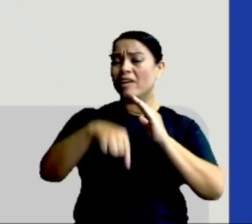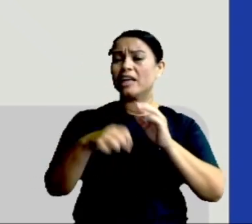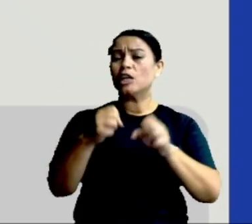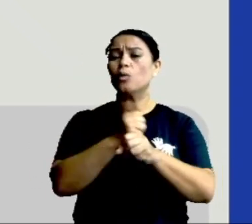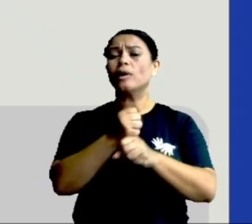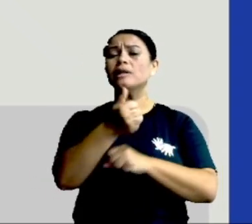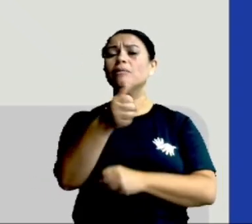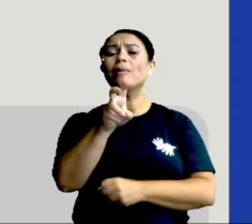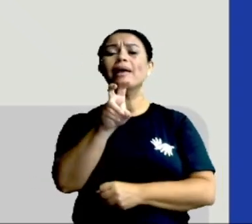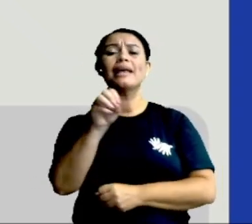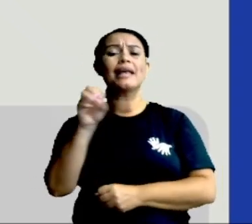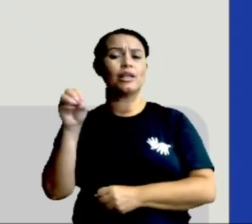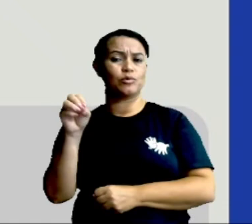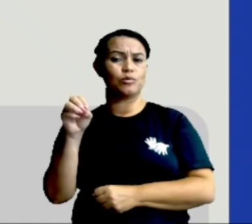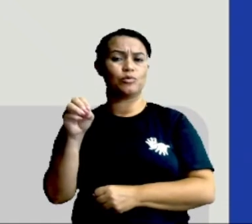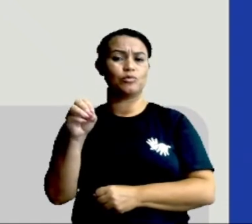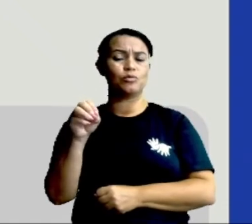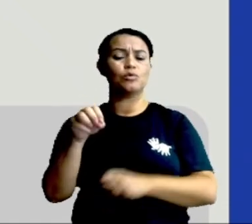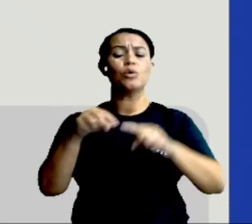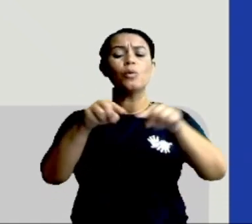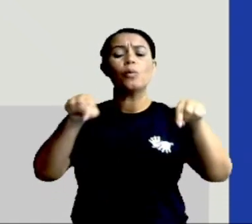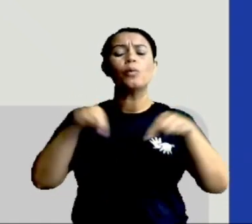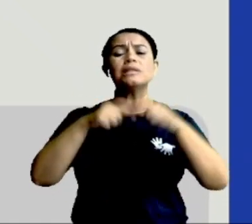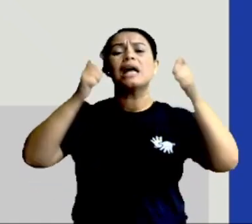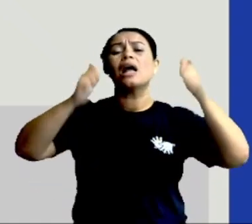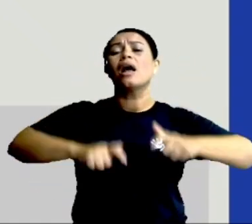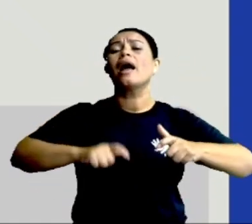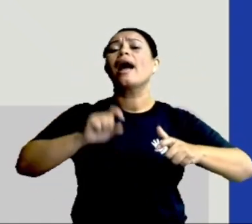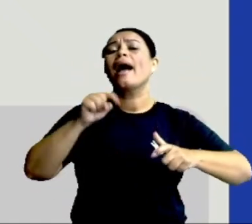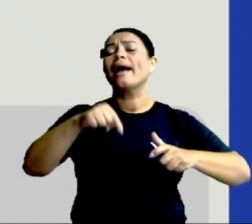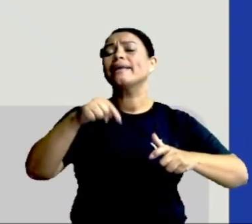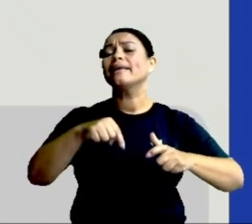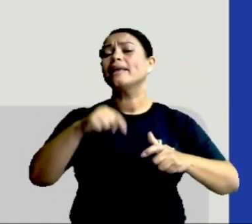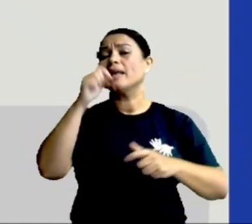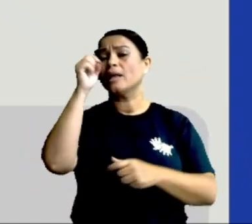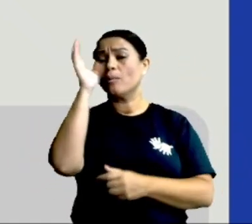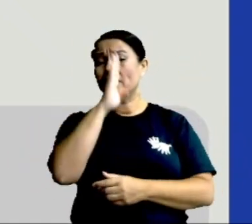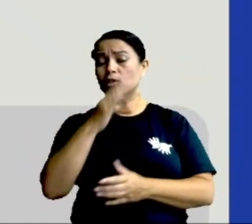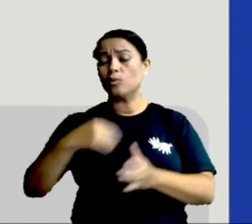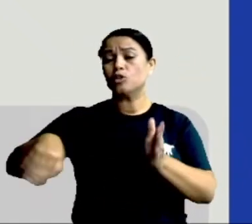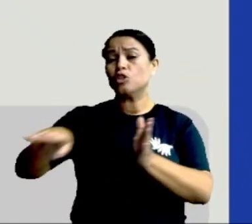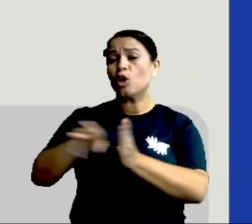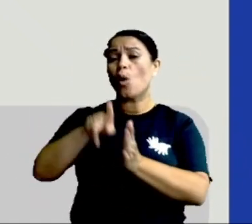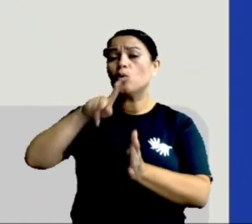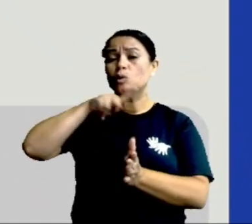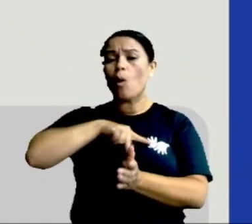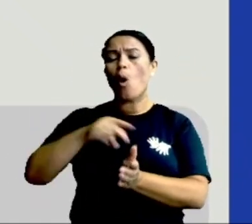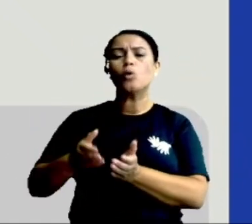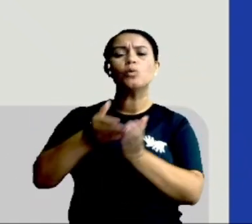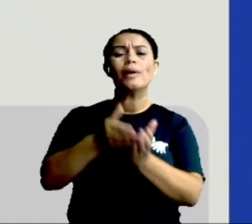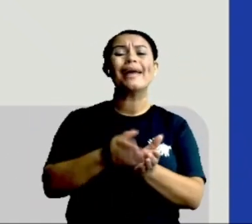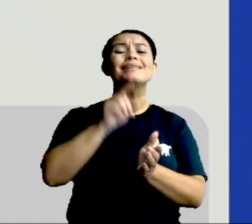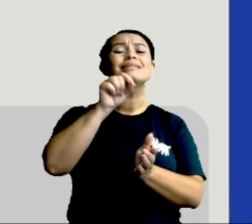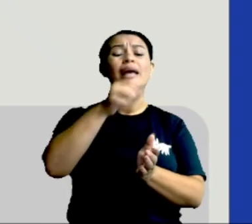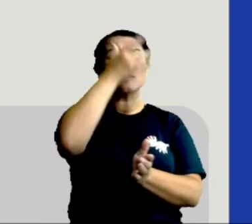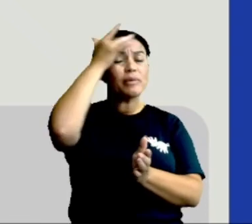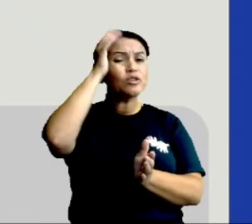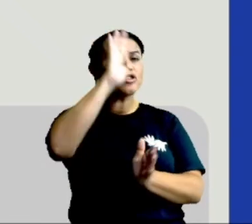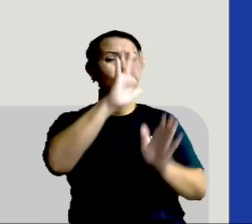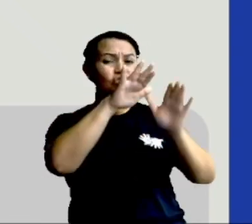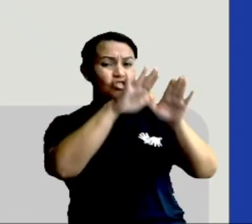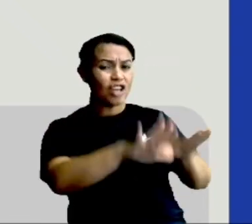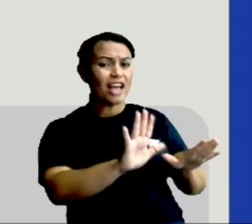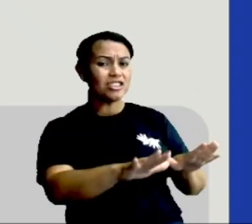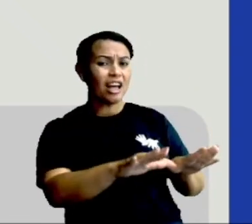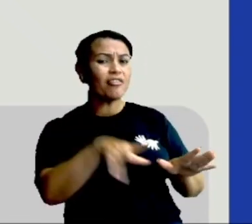de 1500, ou seja, no ano de 1500, quando os portugueses chegaram, quem eram os nativos